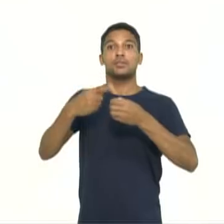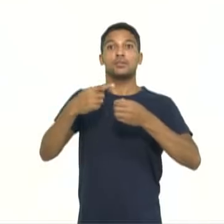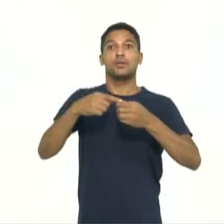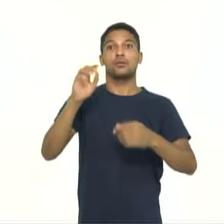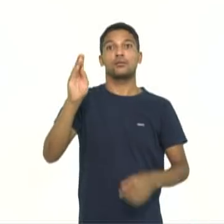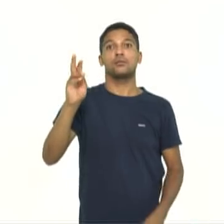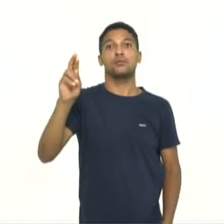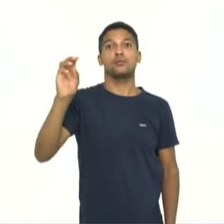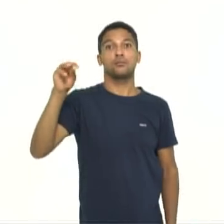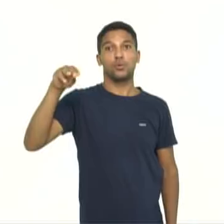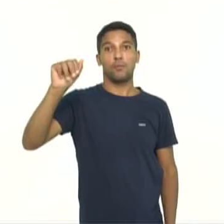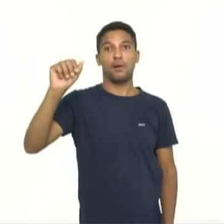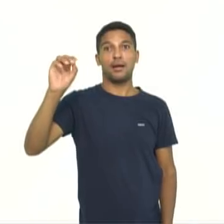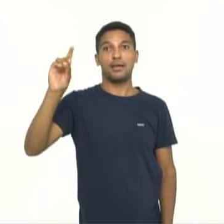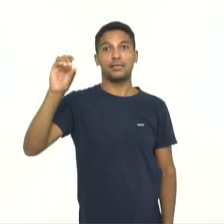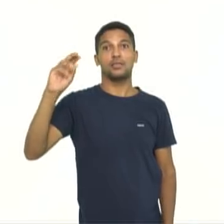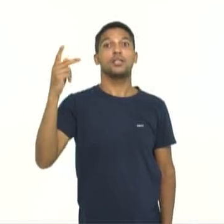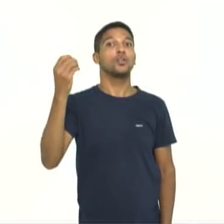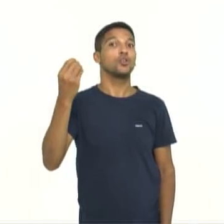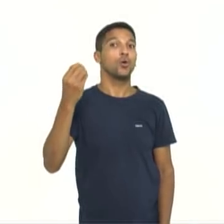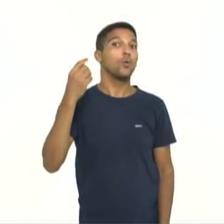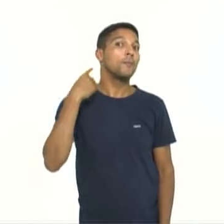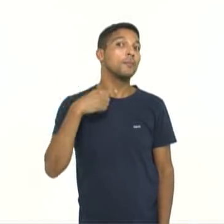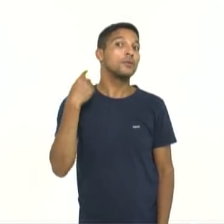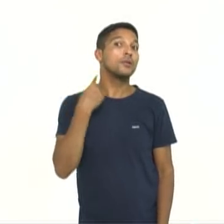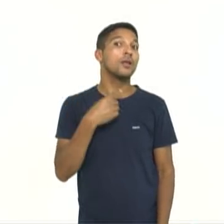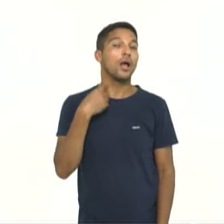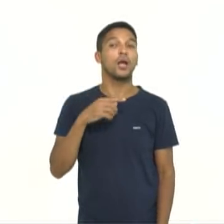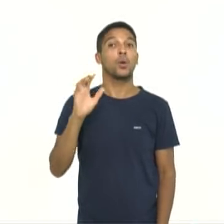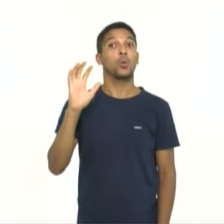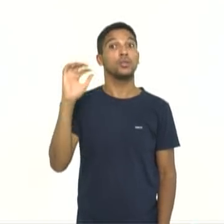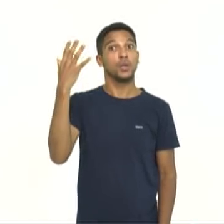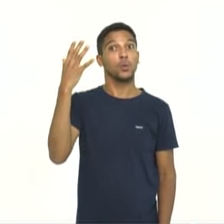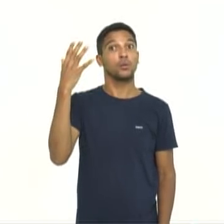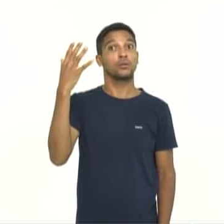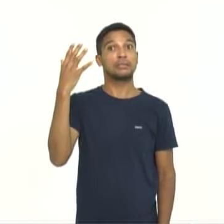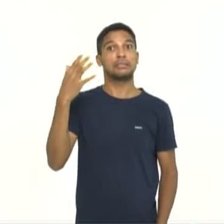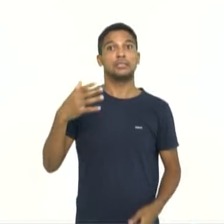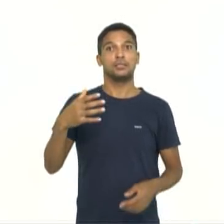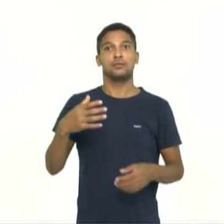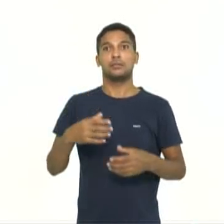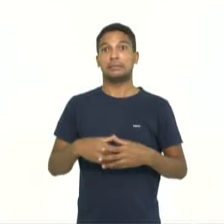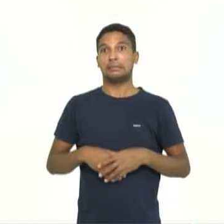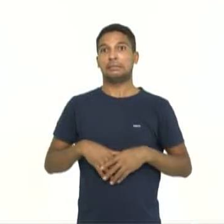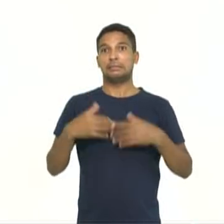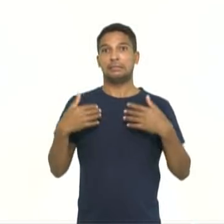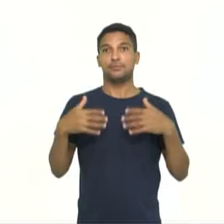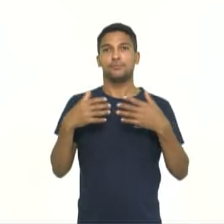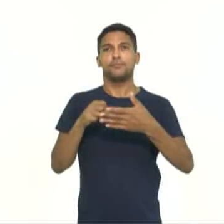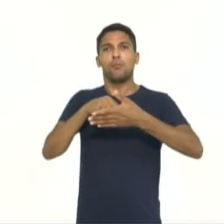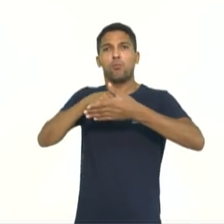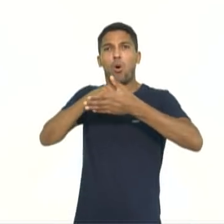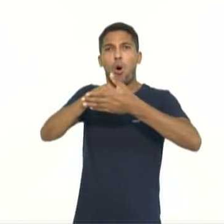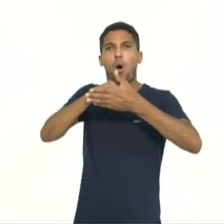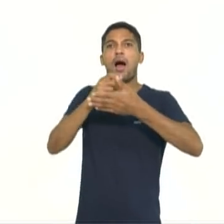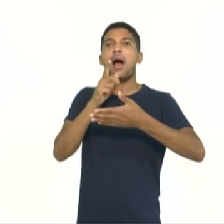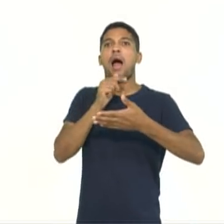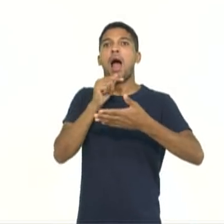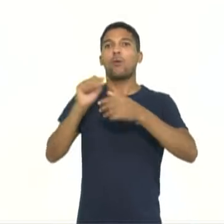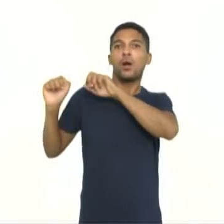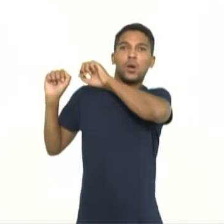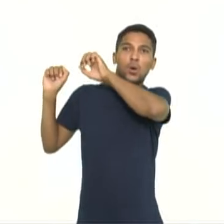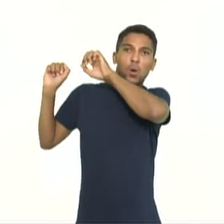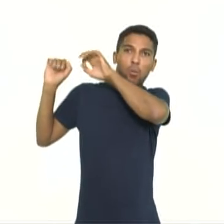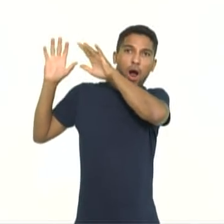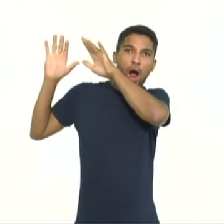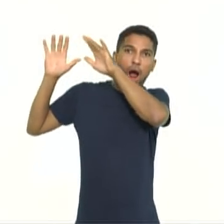observem aqui, a gente já havia trazido esse slide para discutir, né? Então, ficou ali, tragédia em Brumadinho é manchete do New York Times,